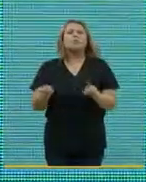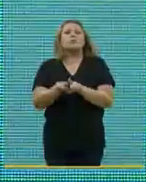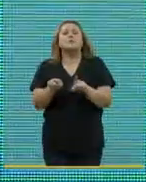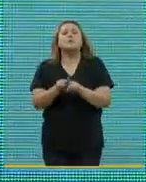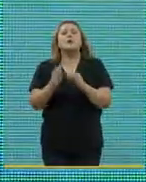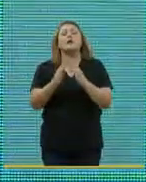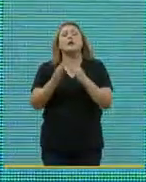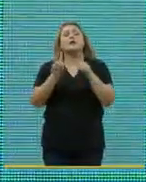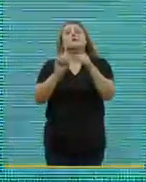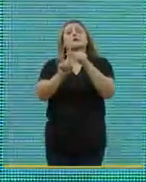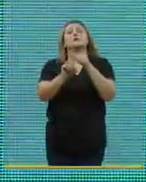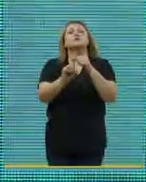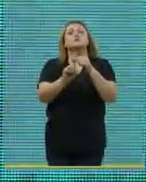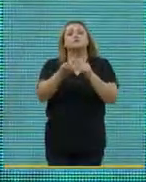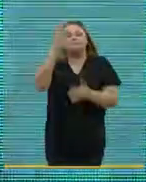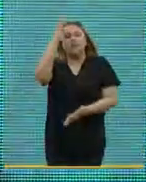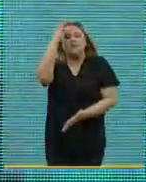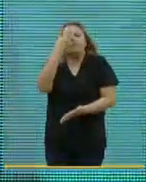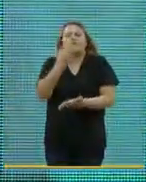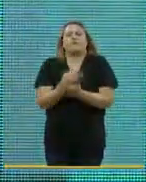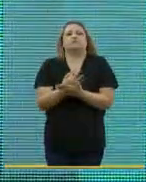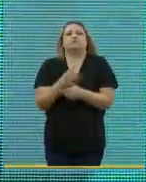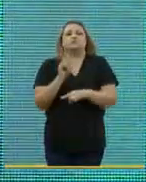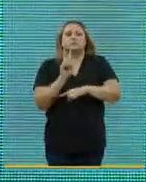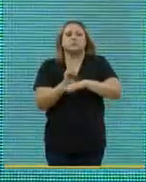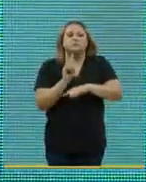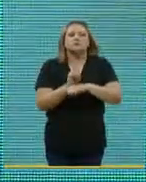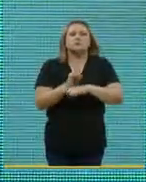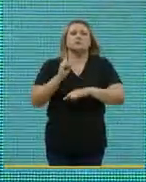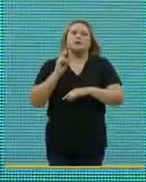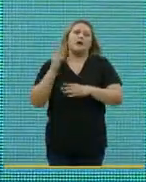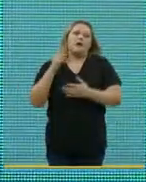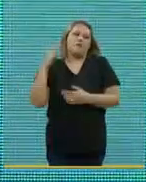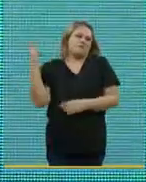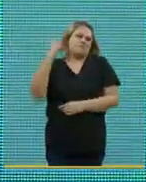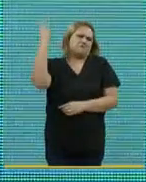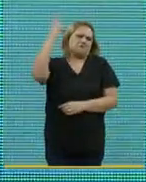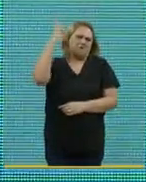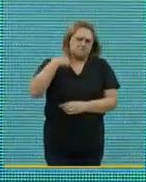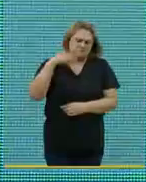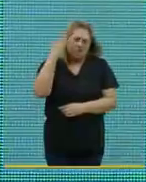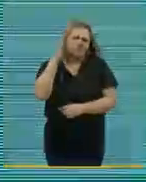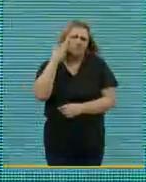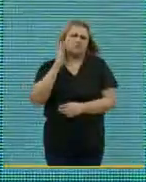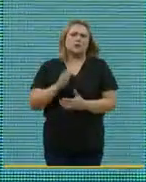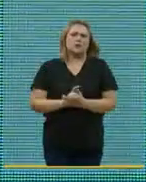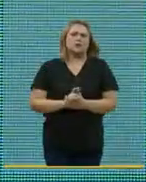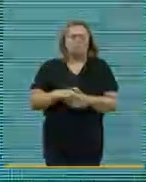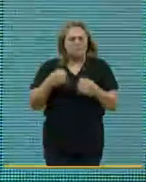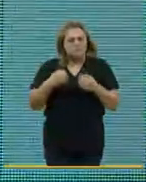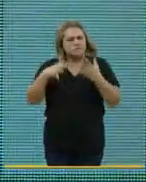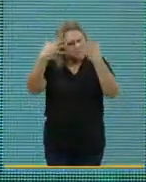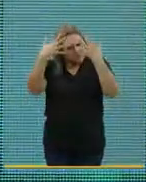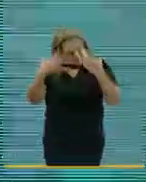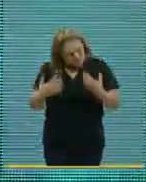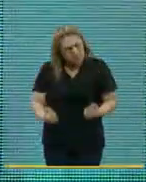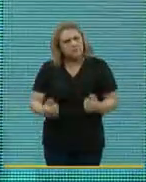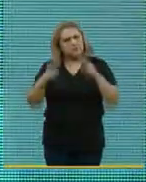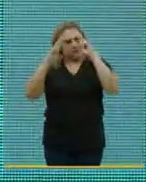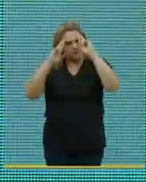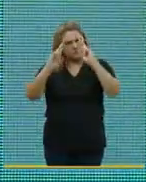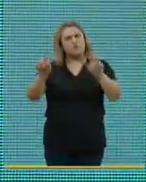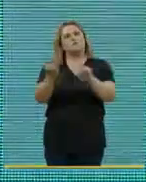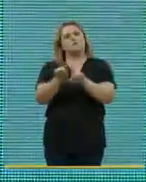defenderem os seus valores e acho que não pode haver restrição de sua igreja defende os seus valores